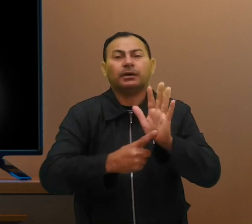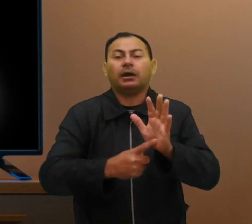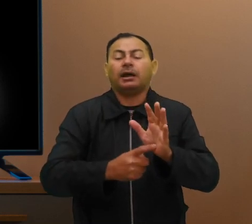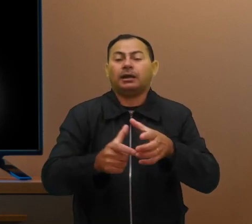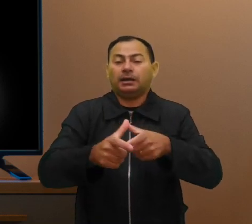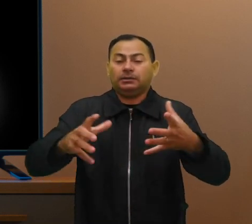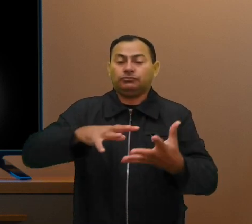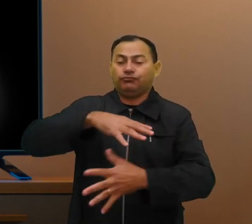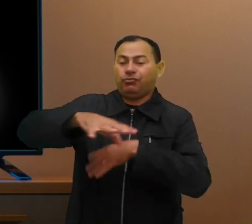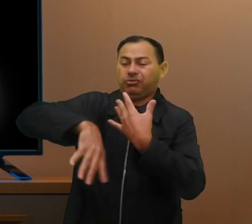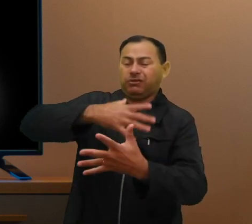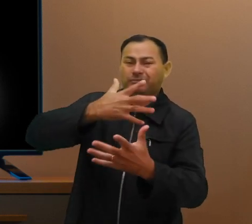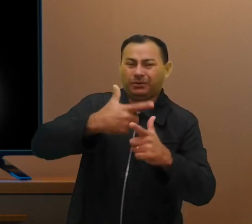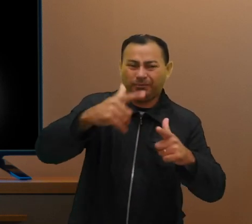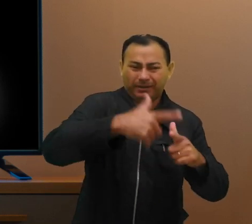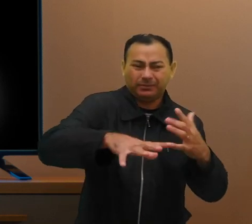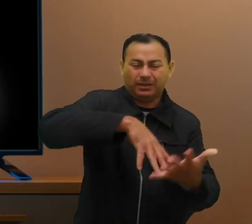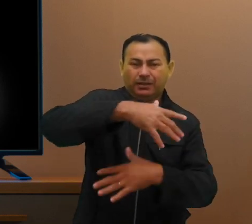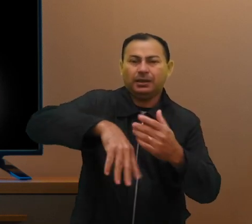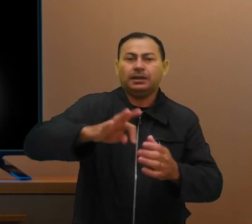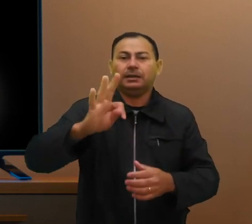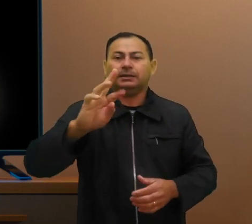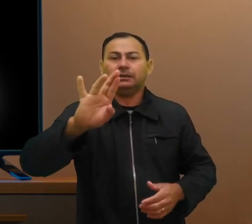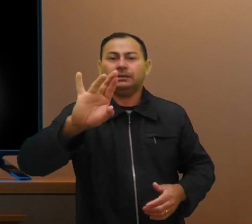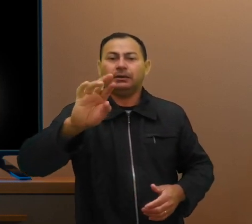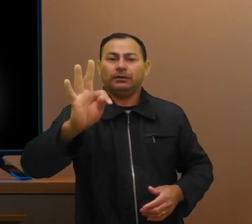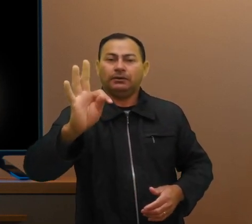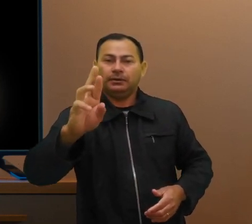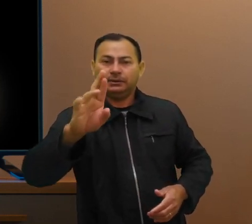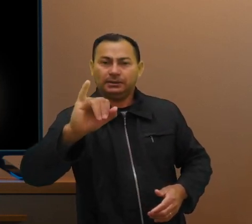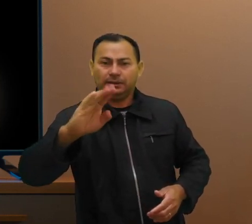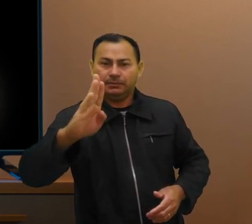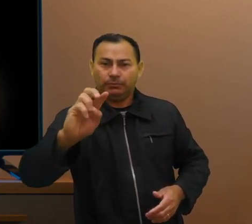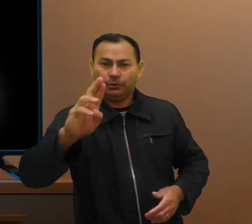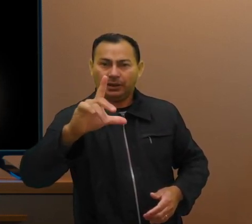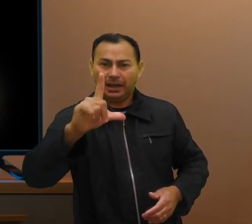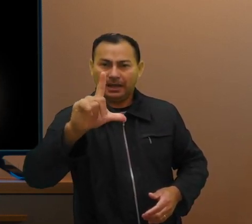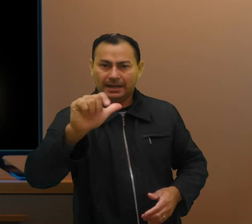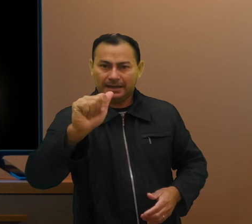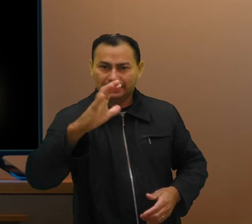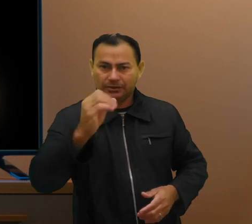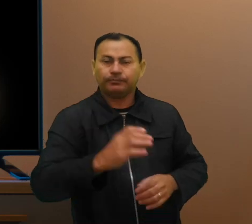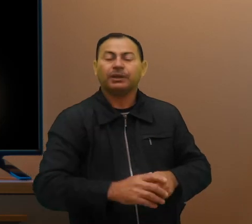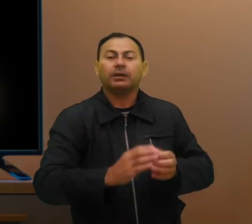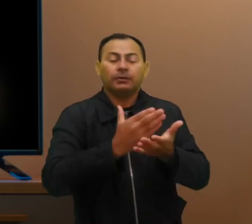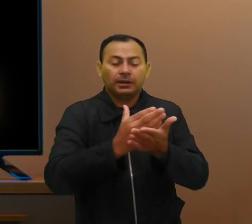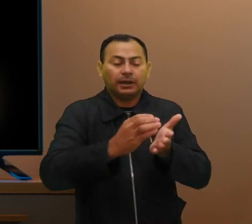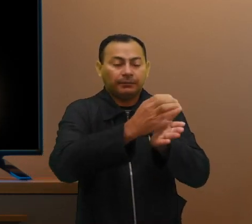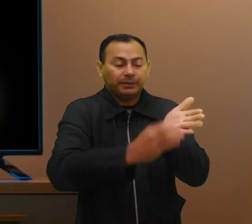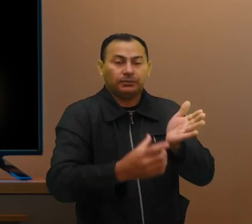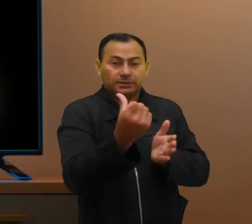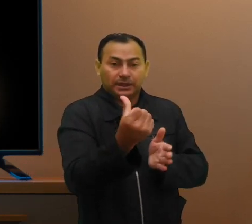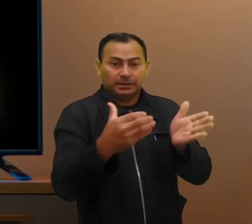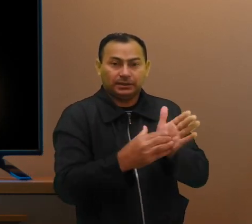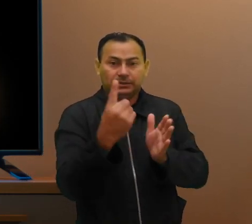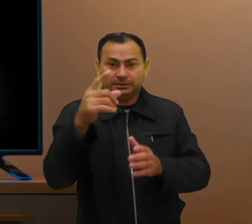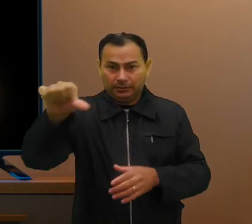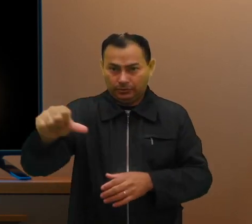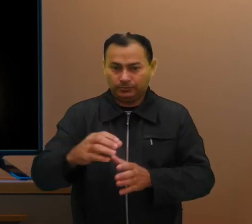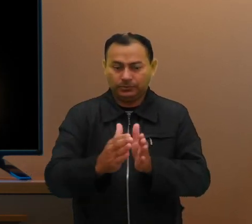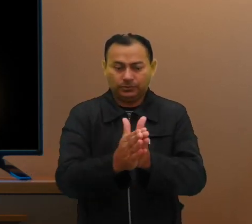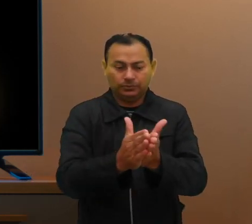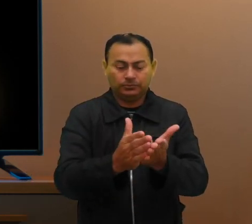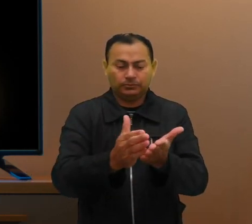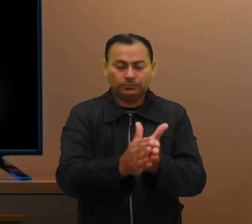tribulação. A grande tribulação é o assunto dos capítulos 6 a 19 de Apocalipse. Alguns